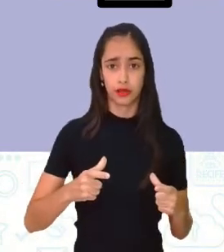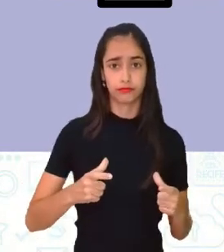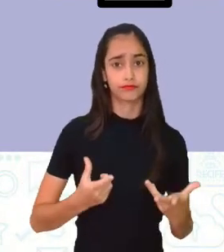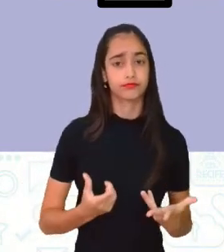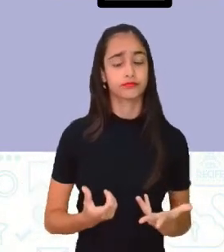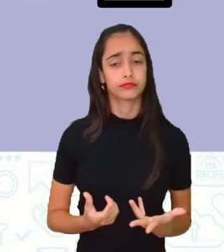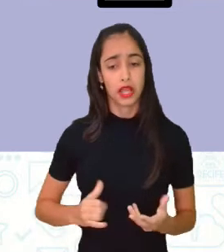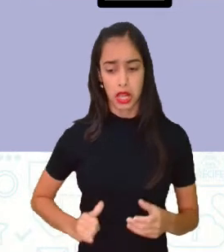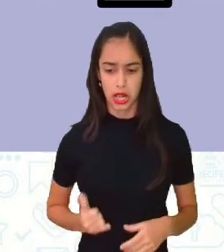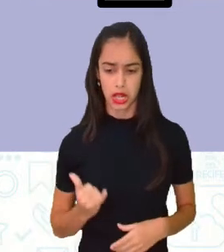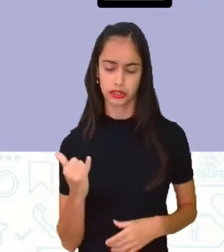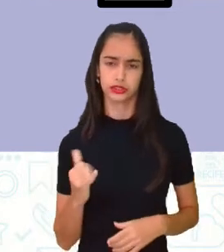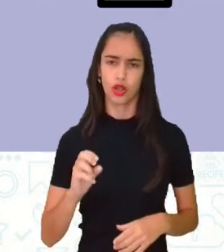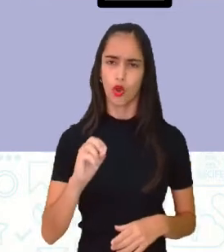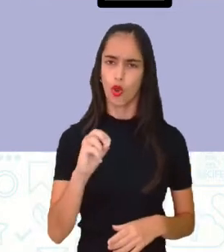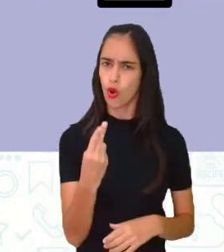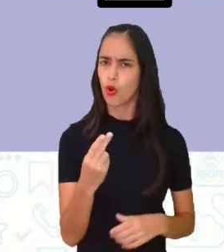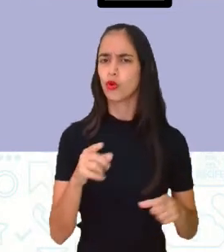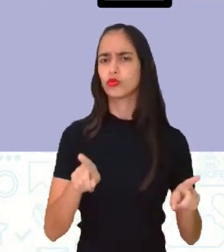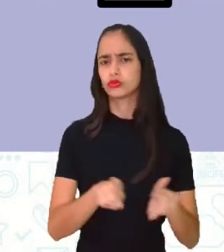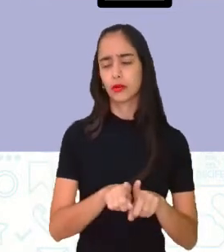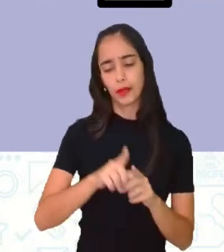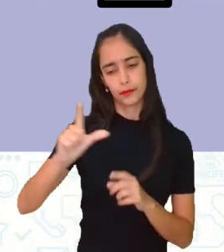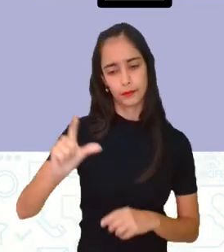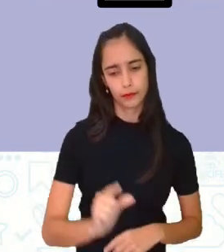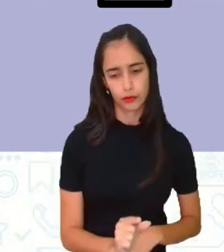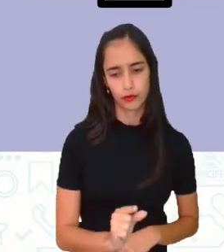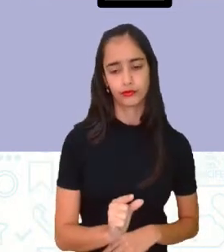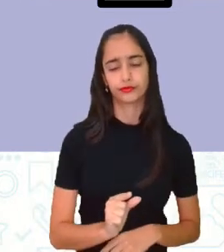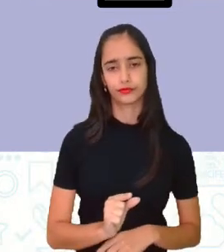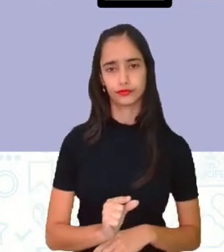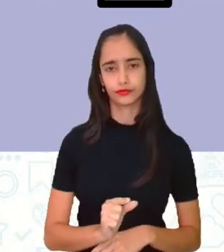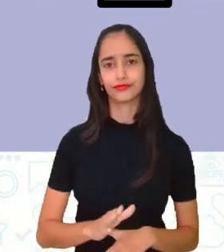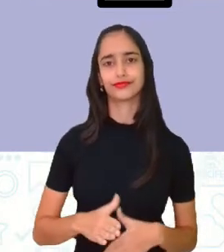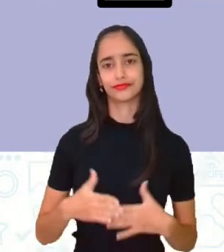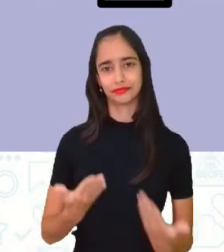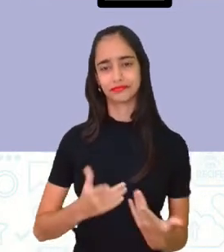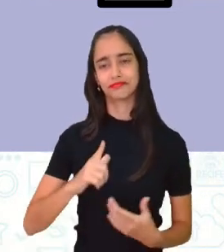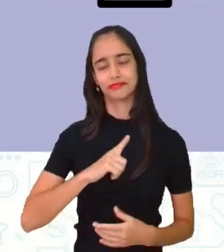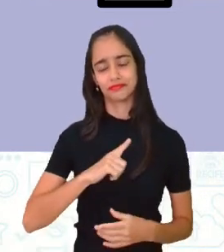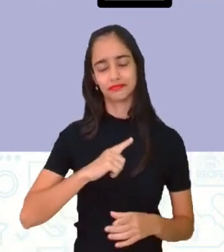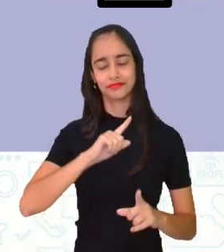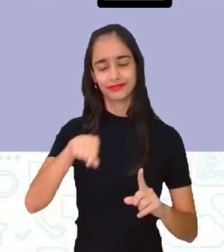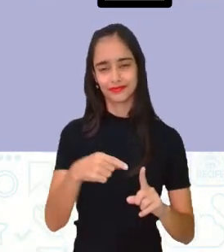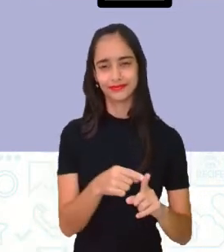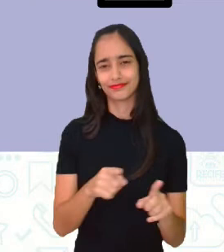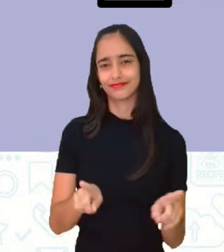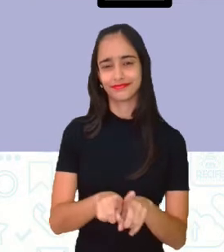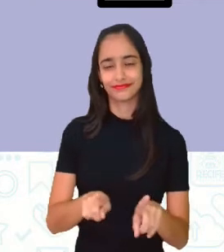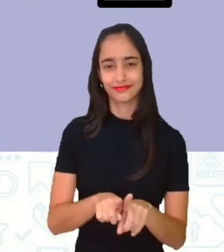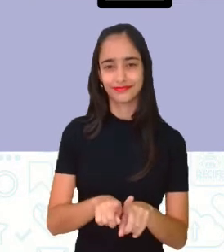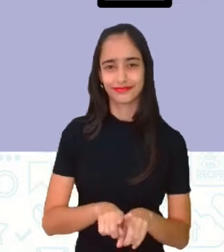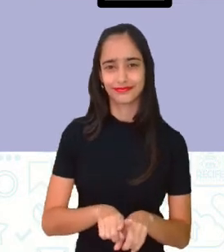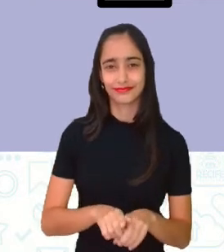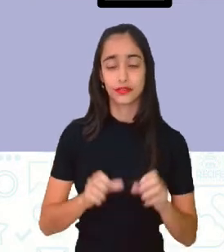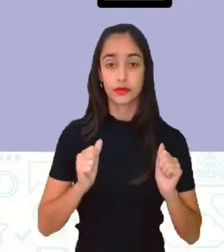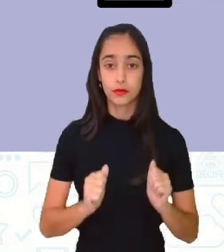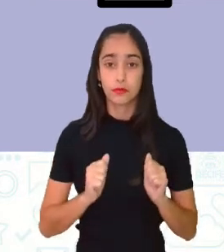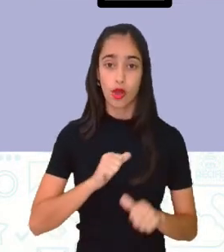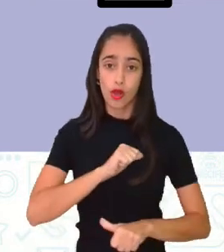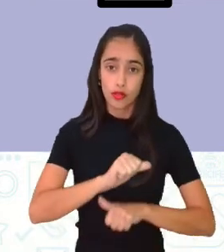até mesmo baixá-la. Então, eles têm também essa função. Transforma uma